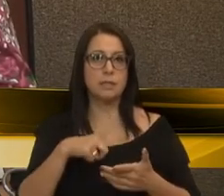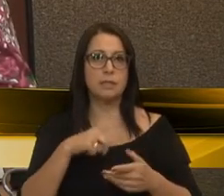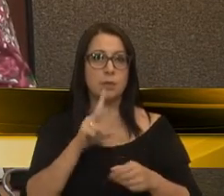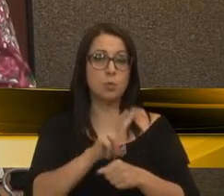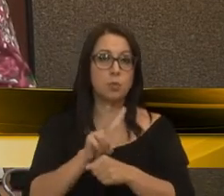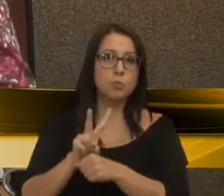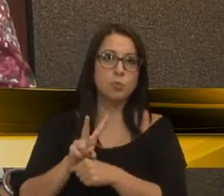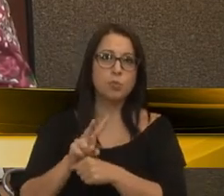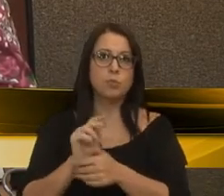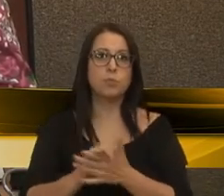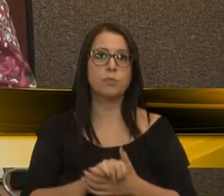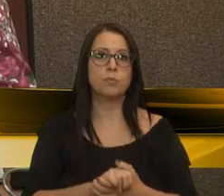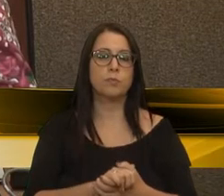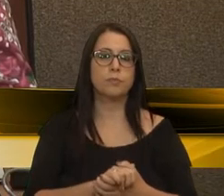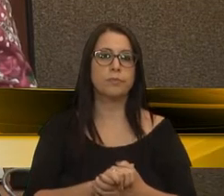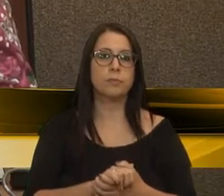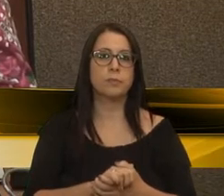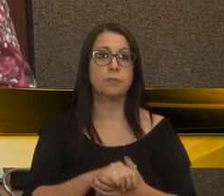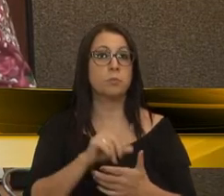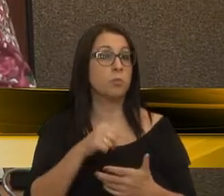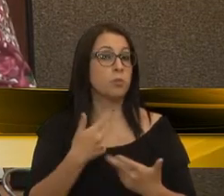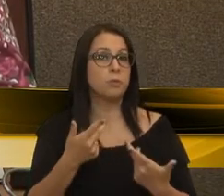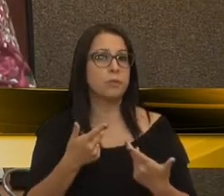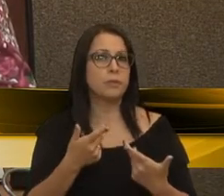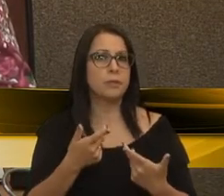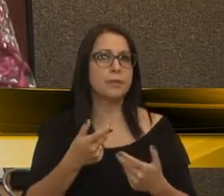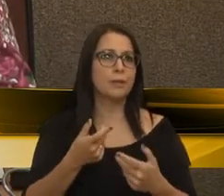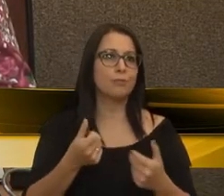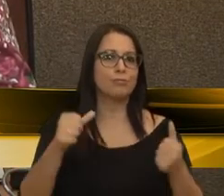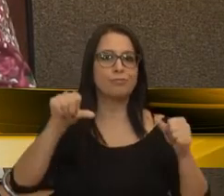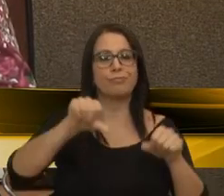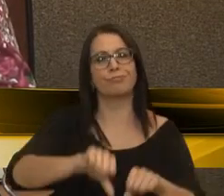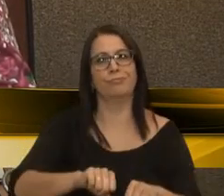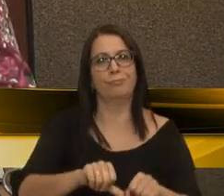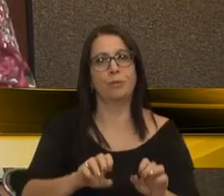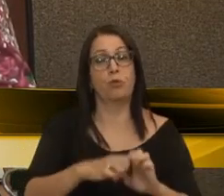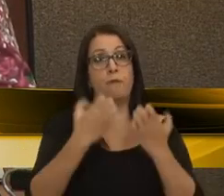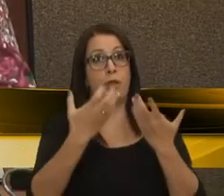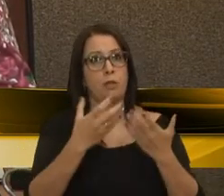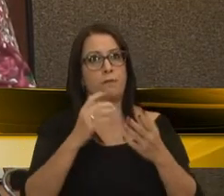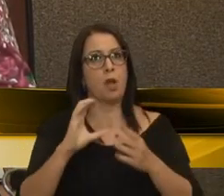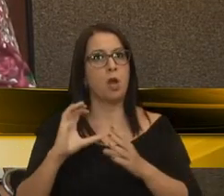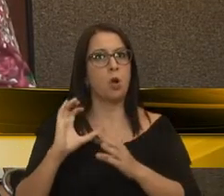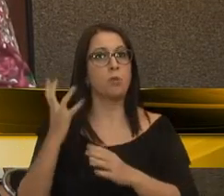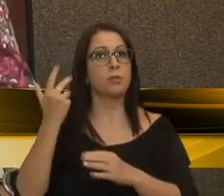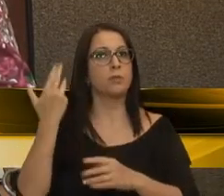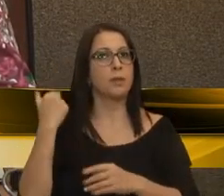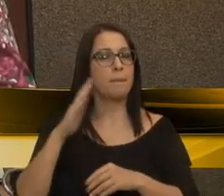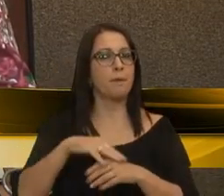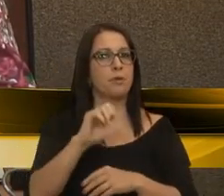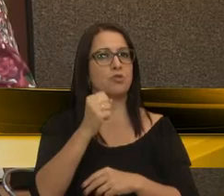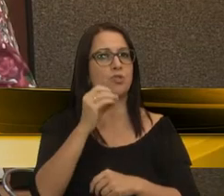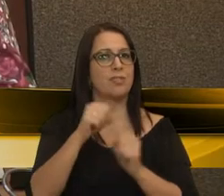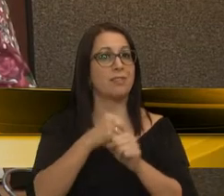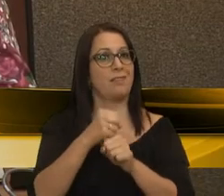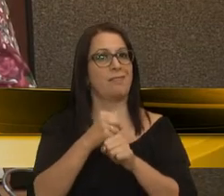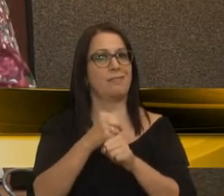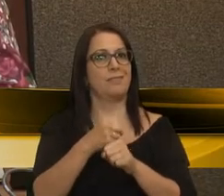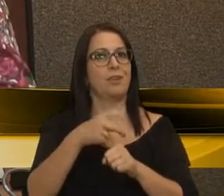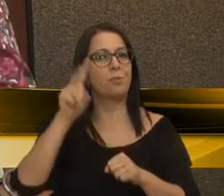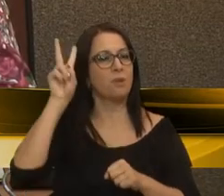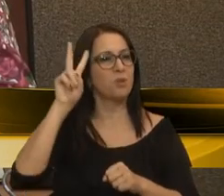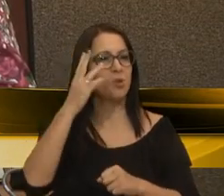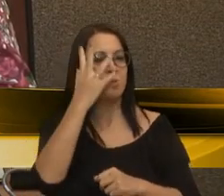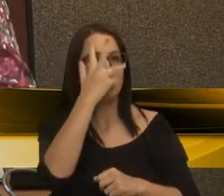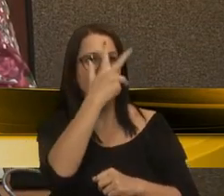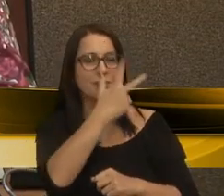ter o cuidado de, daqui a pouco, não desconstruir esse evento que vem acontecendo há mais de 80 anos e que tem uma história tão